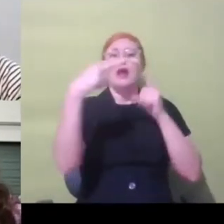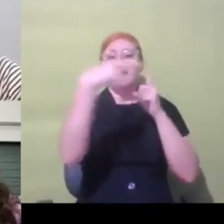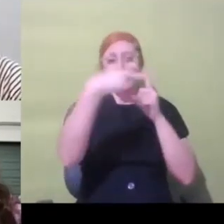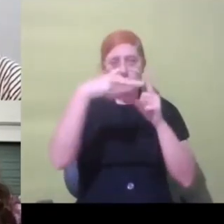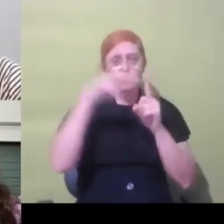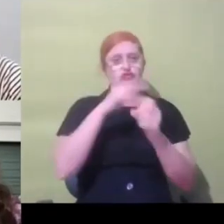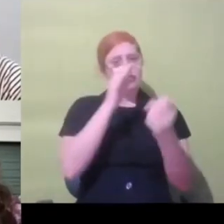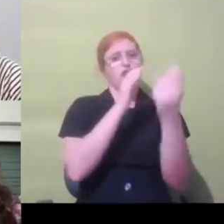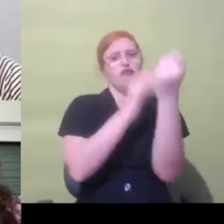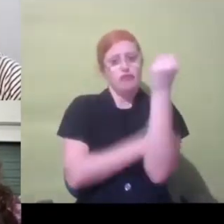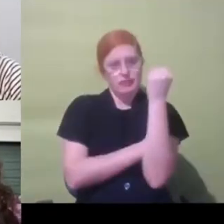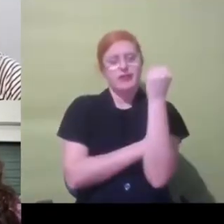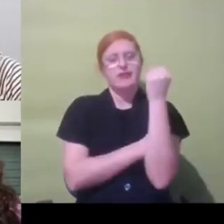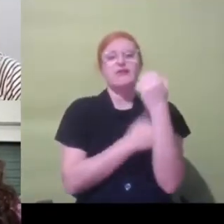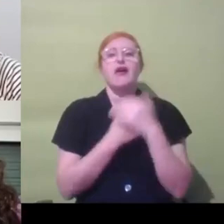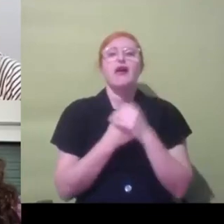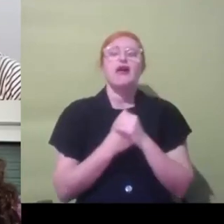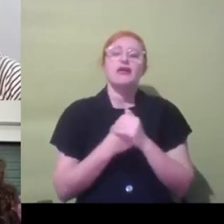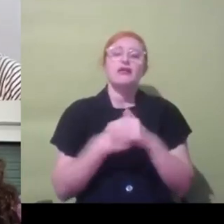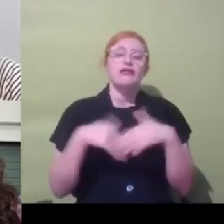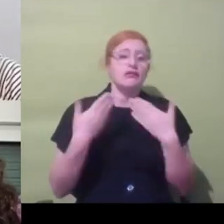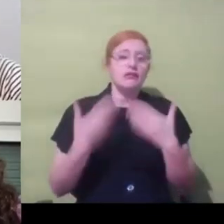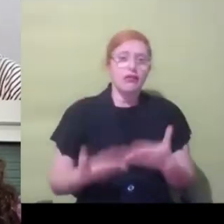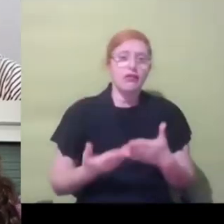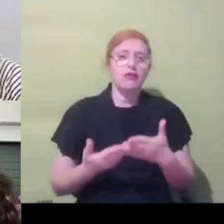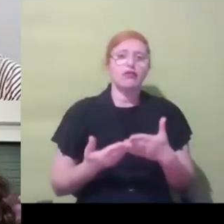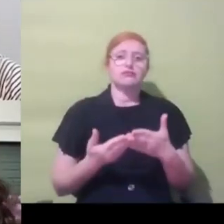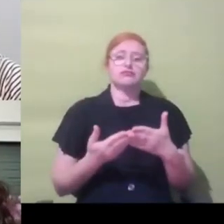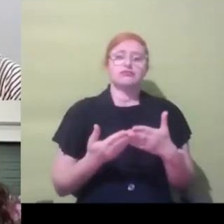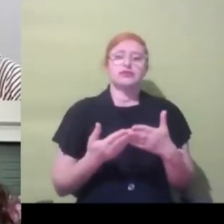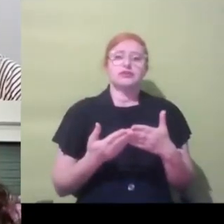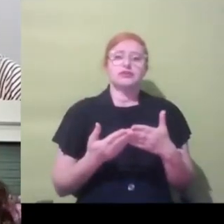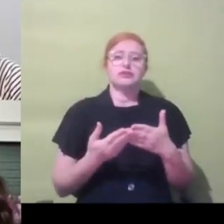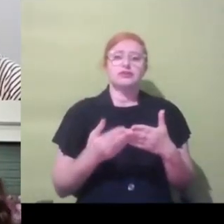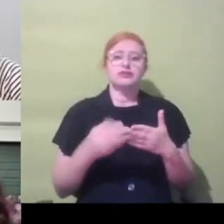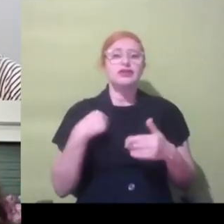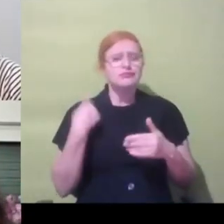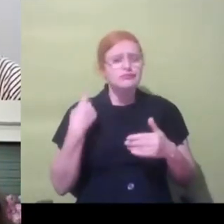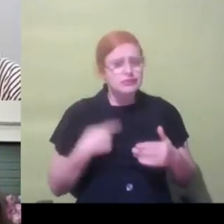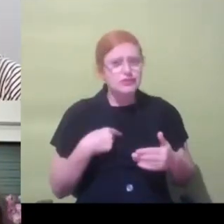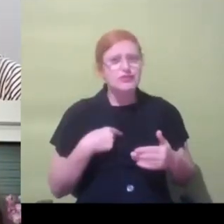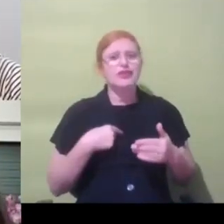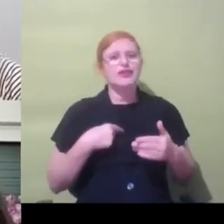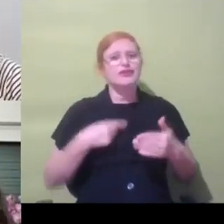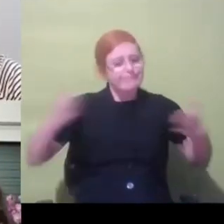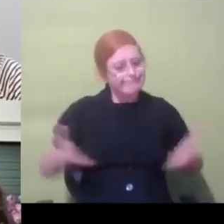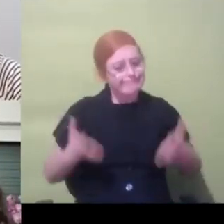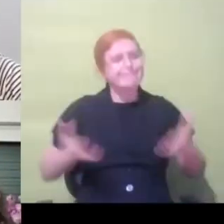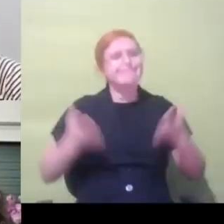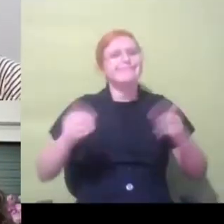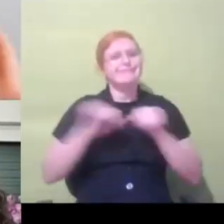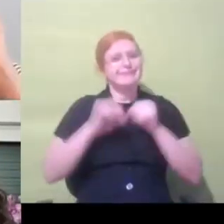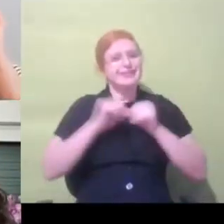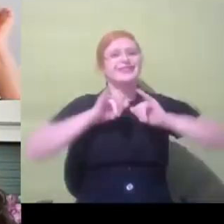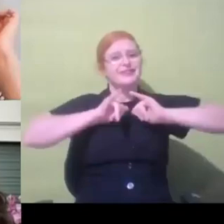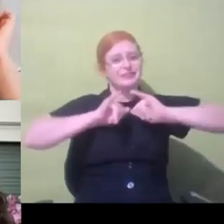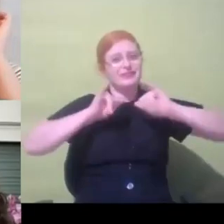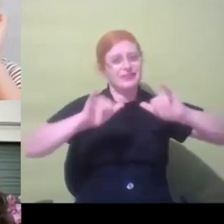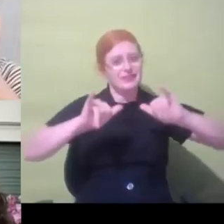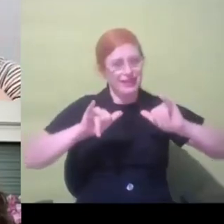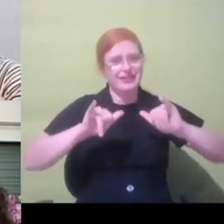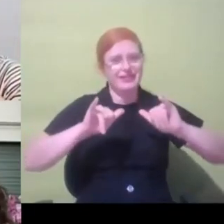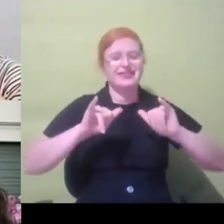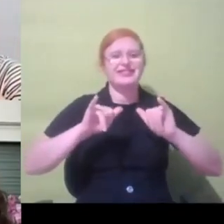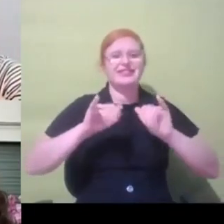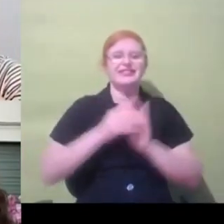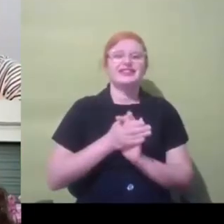perspectiva feminista. Então, é daí que a gente se motiva para fazer essa campanha e que a gente ousa,